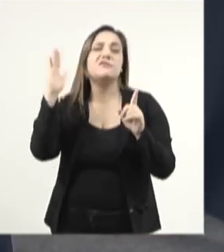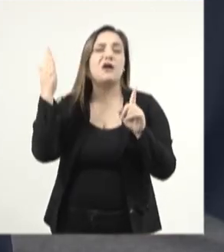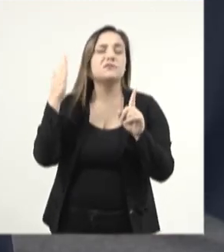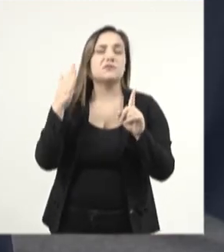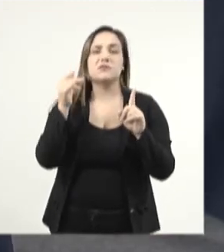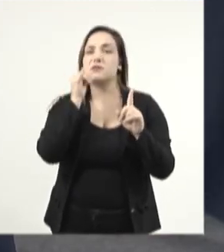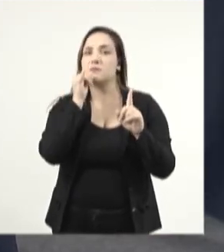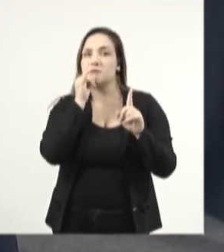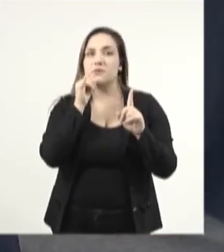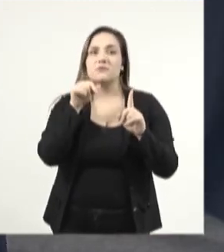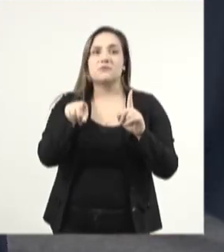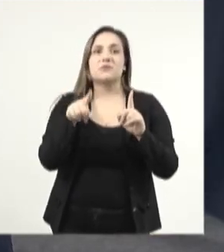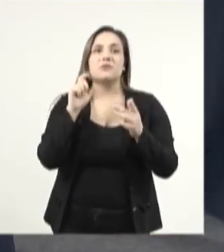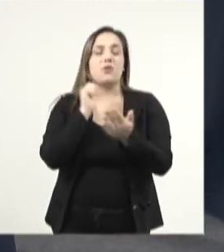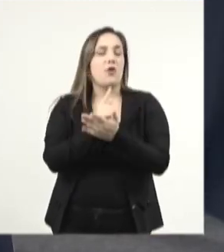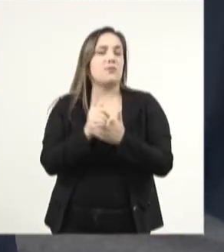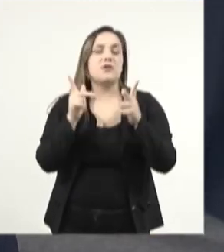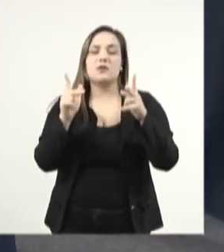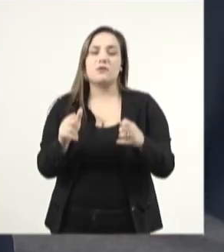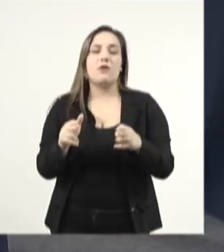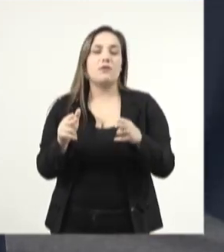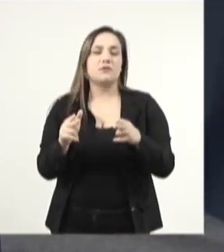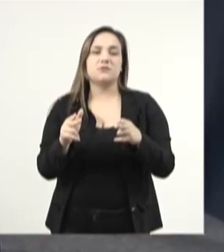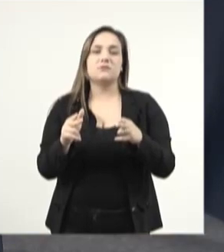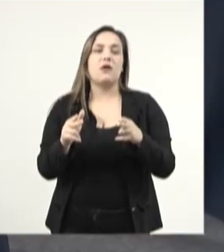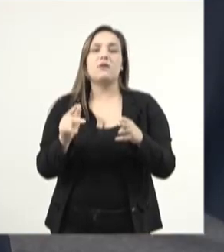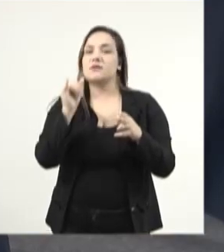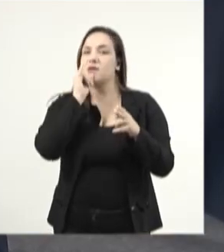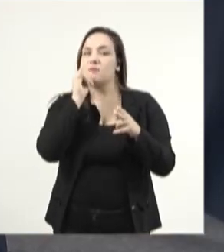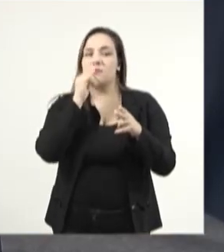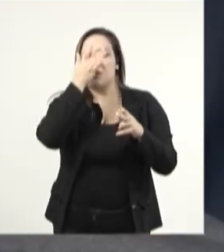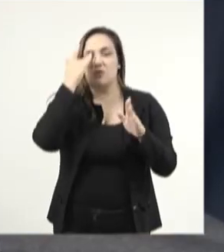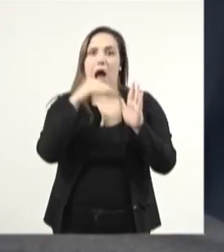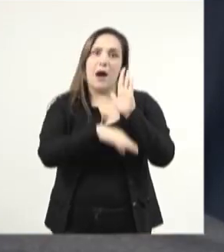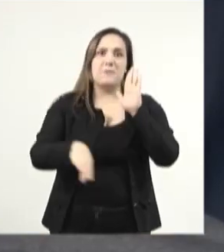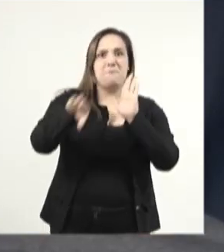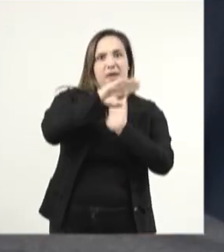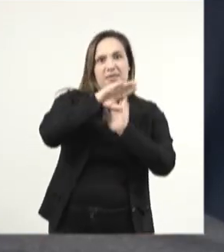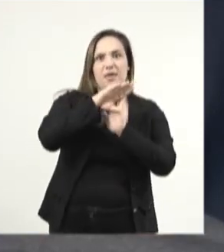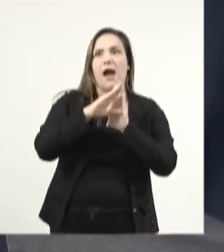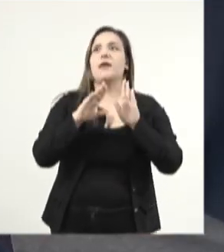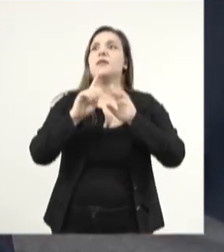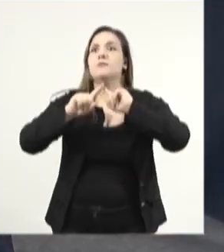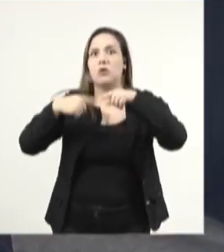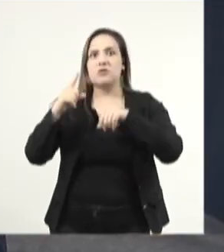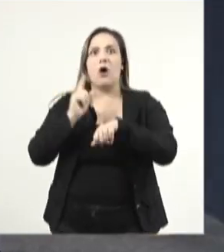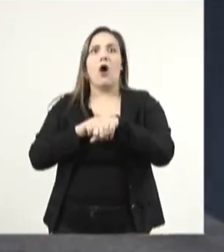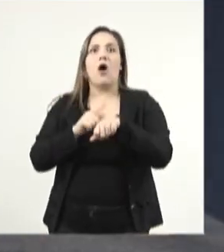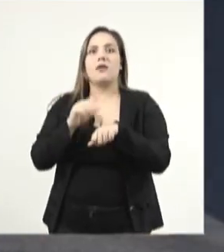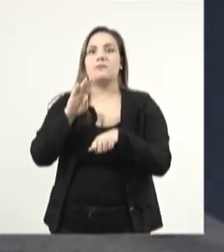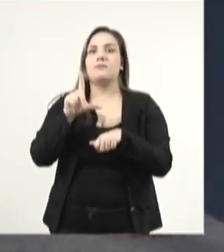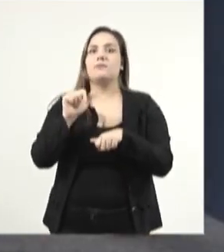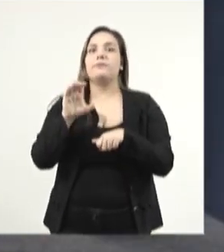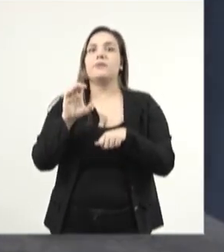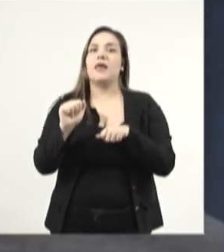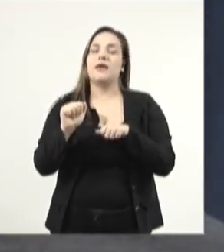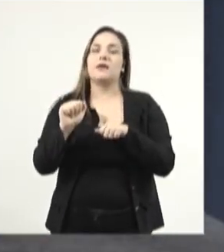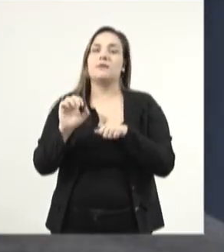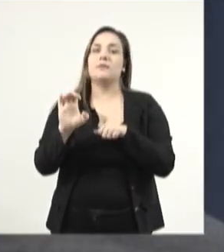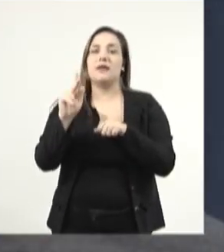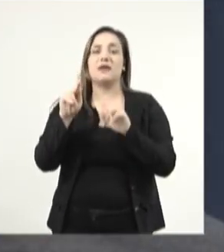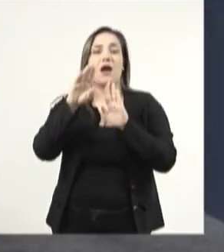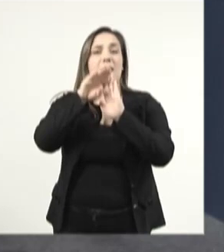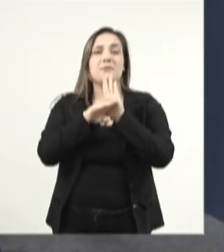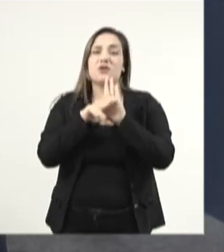Popularmente a pessoa fala assim, você está comprando tudo pela metade do dobro, Então, na verdade, você chega lá na loja achando que você tem um desconto e, na realidade, você não